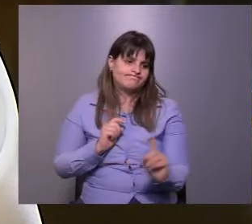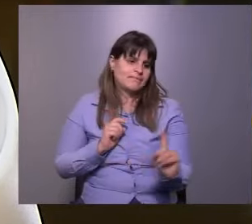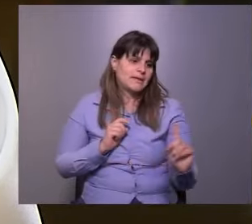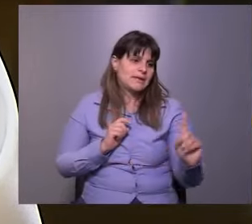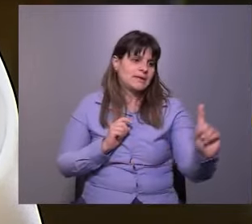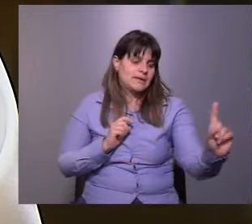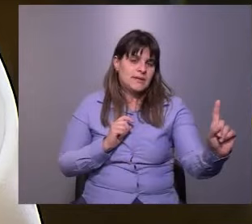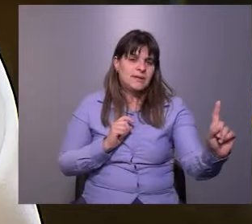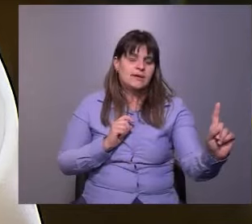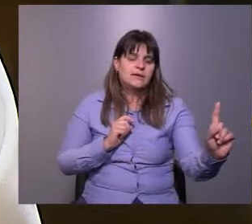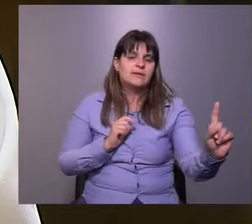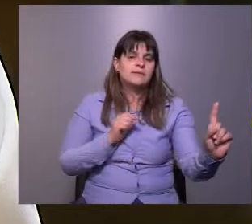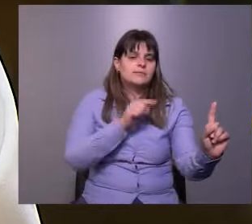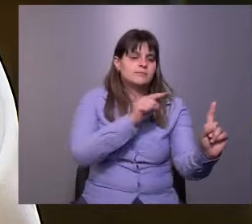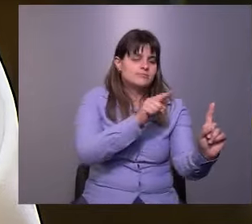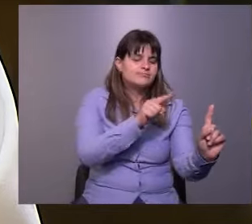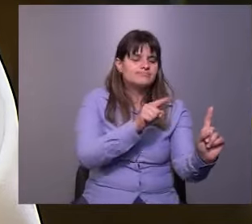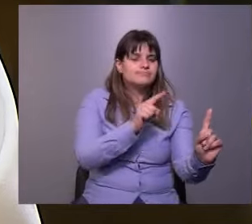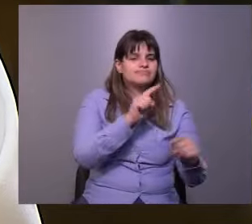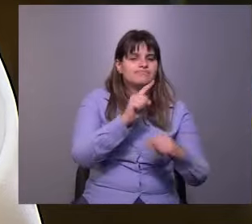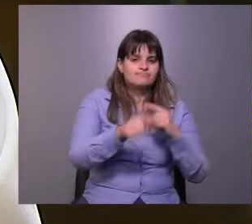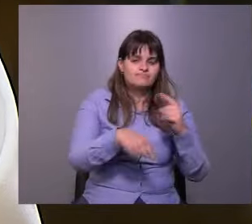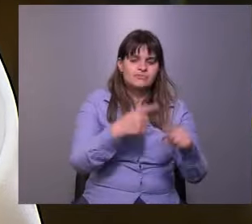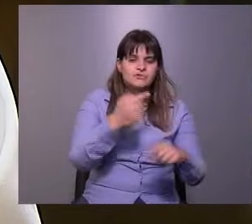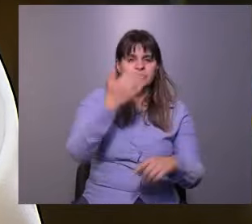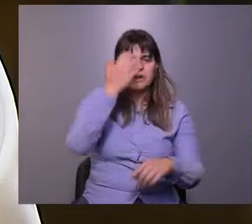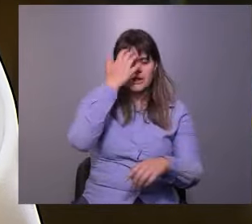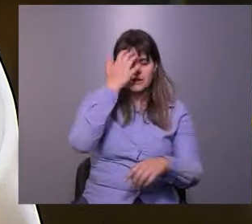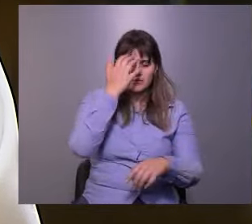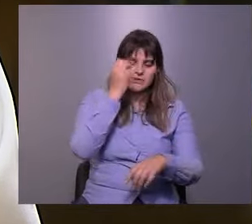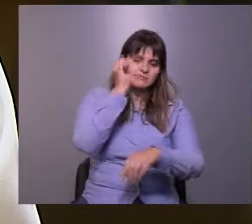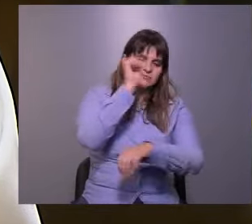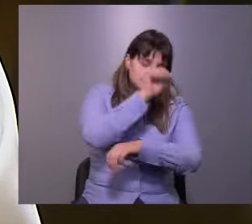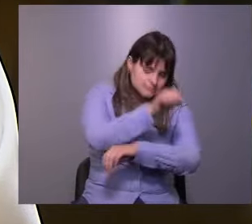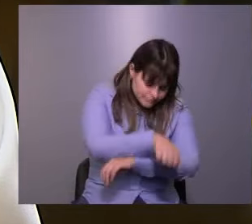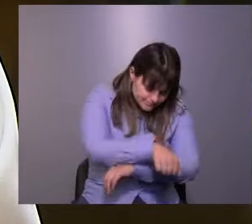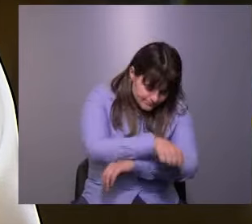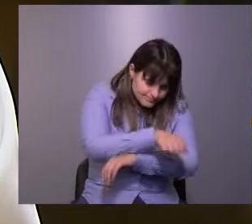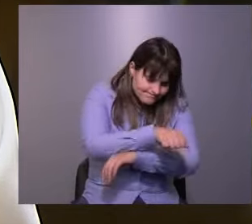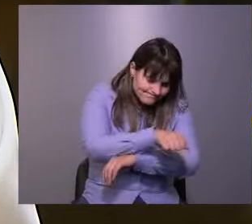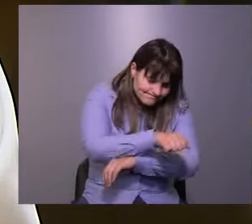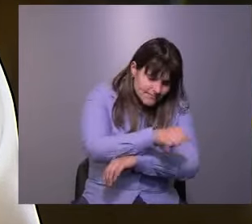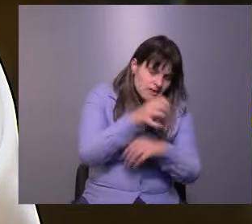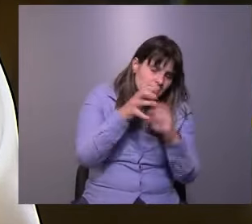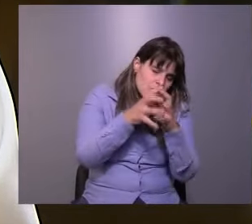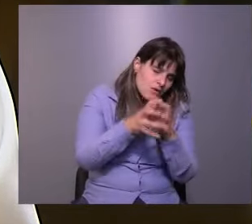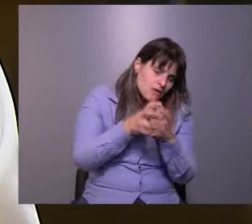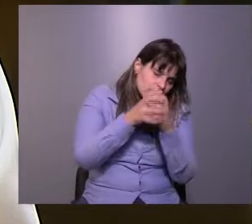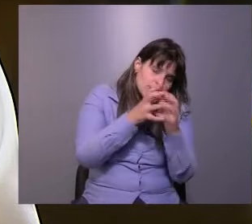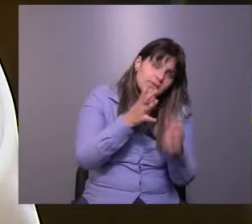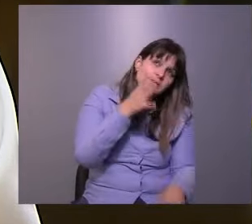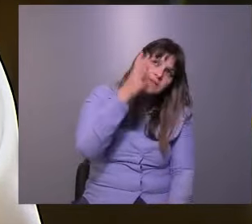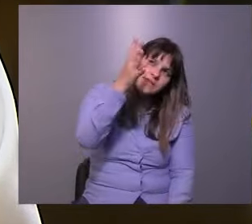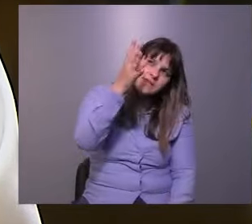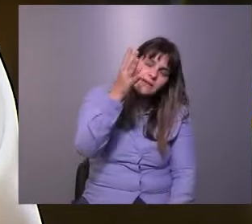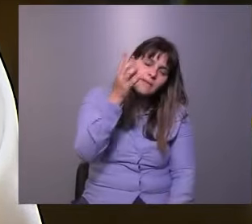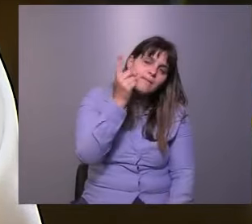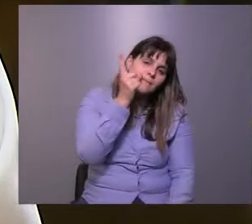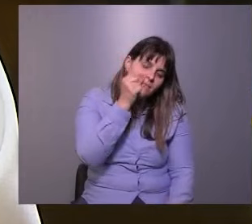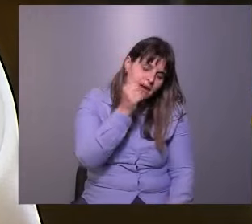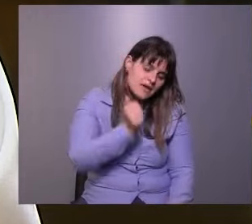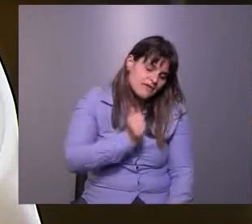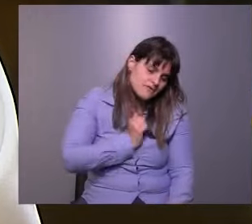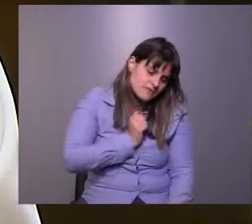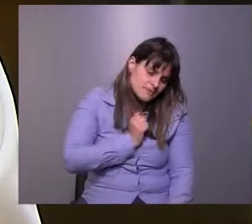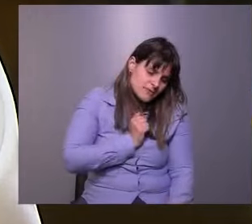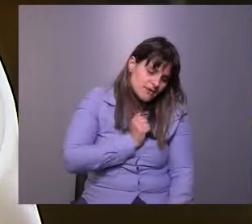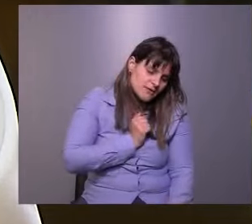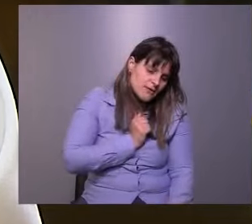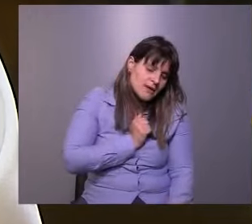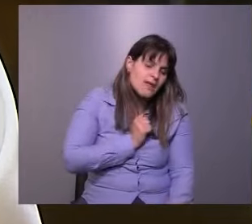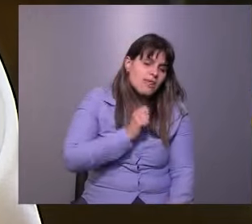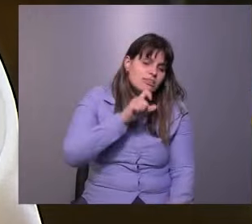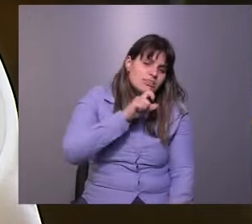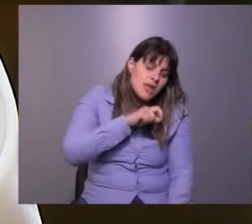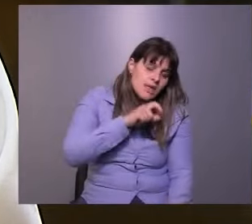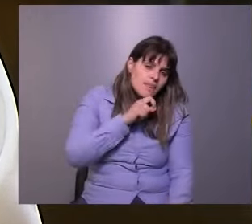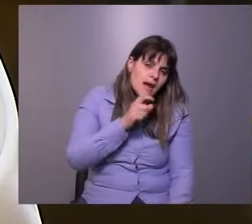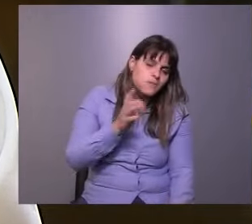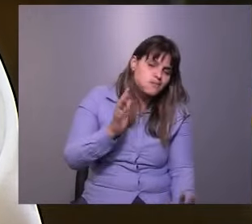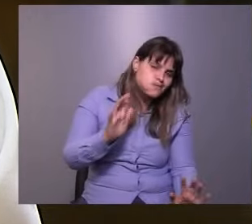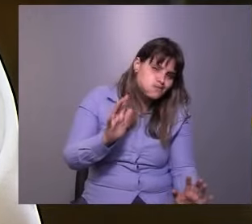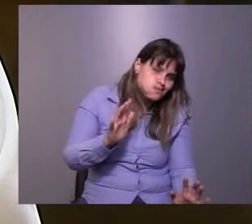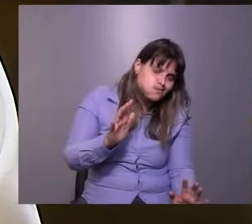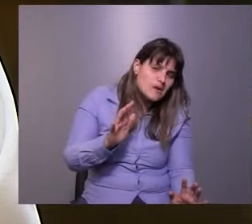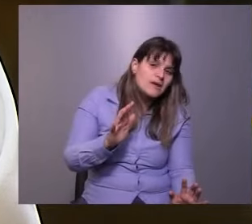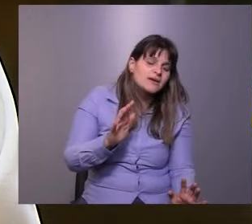angustiar-se. Disse-lhes então: a minha alma está numa tristeza de morte. Ficai aqui